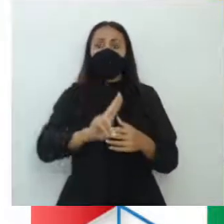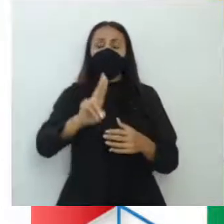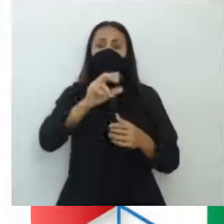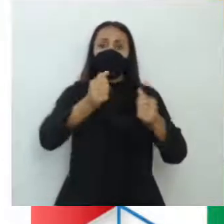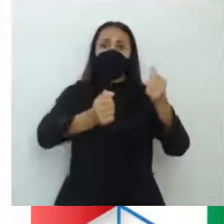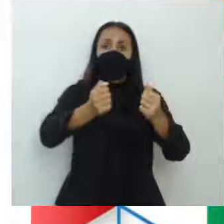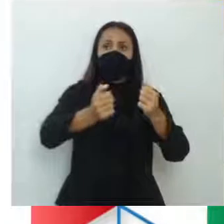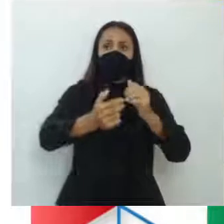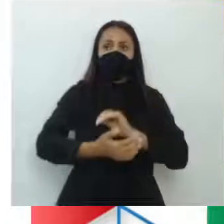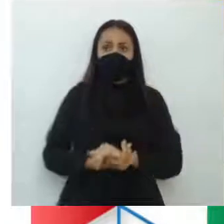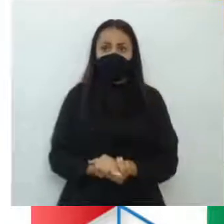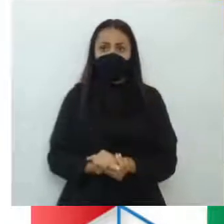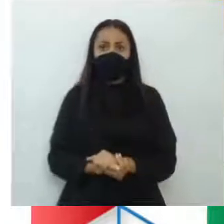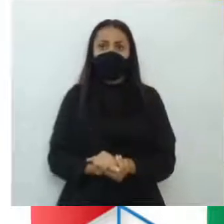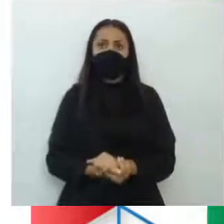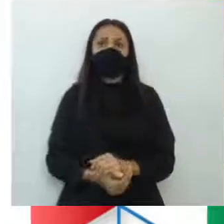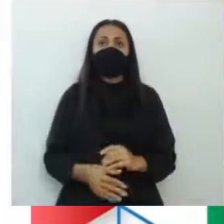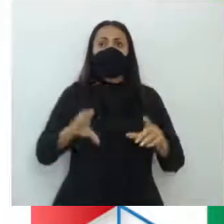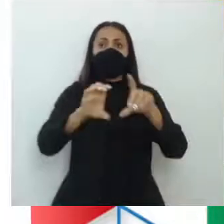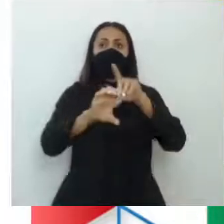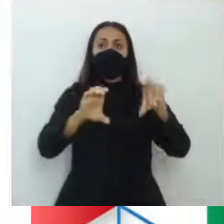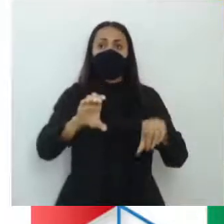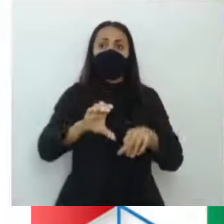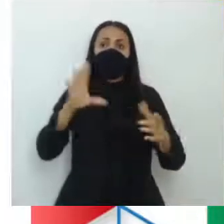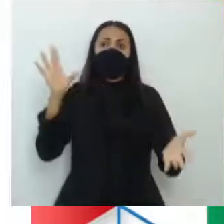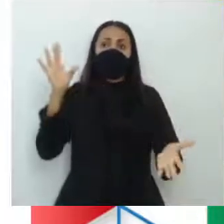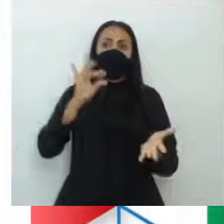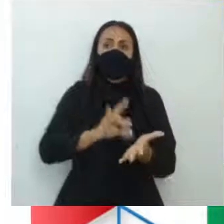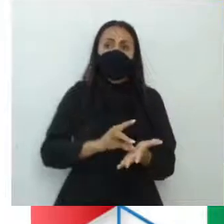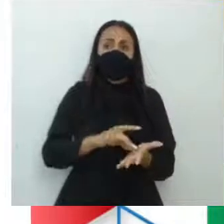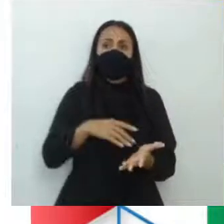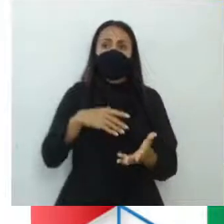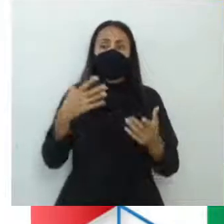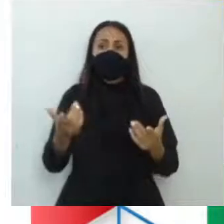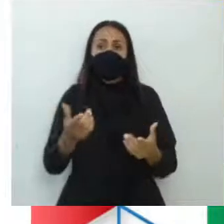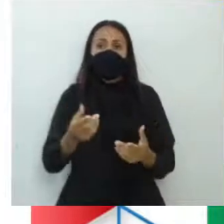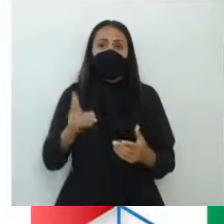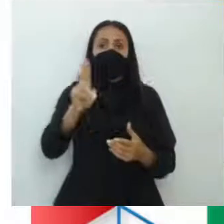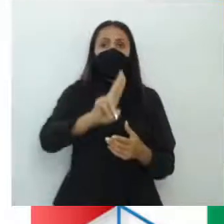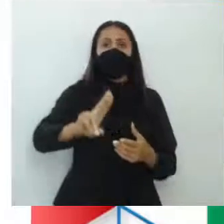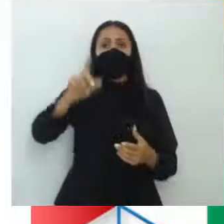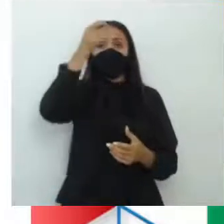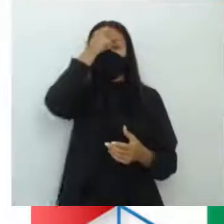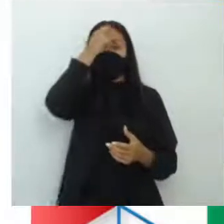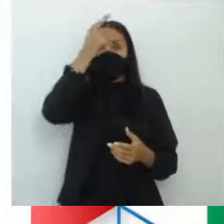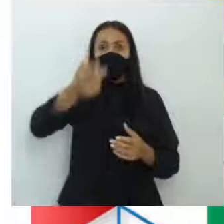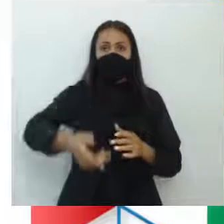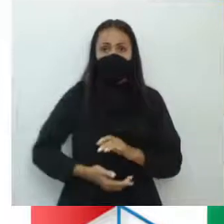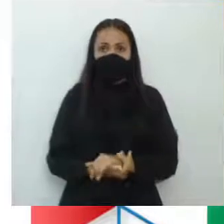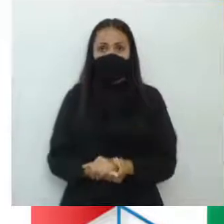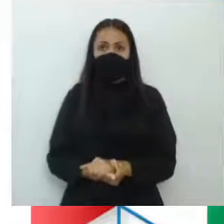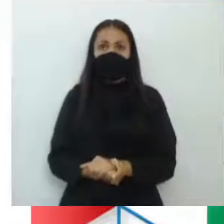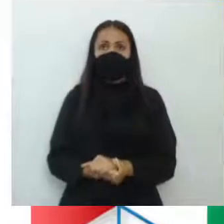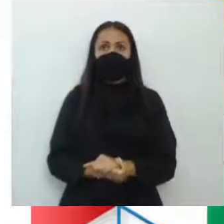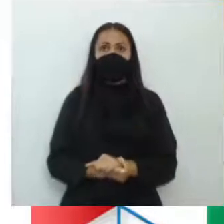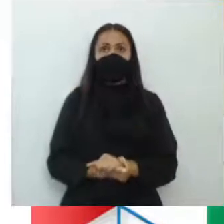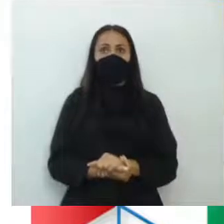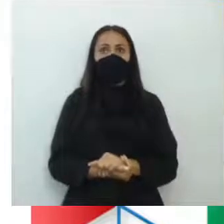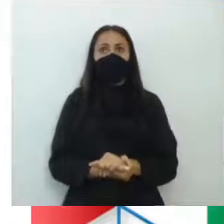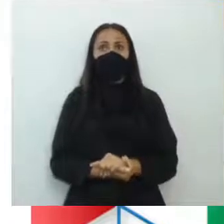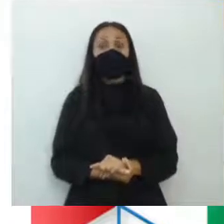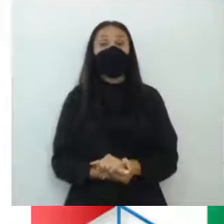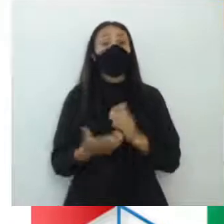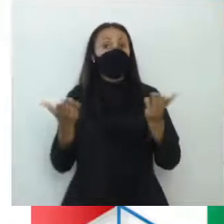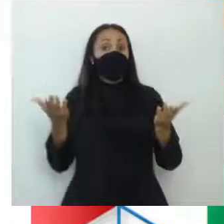dos carros. Na letra E, realizar consumo consciente. Bom, a pergunta que eu fiz